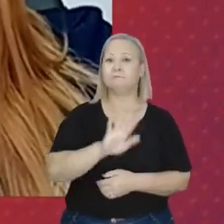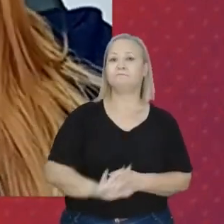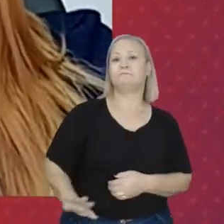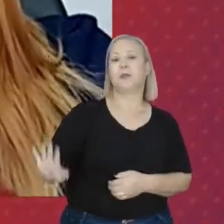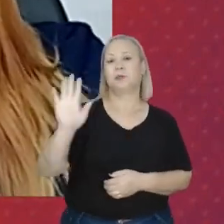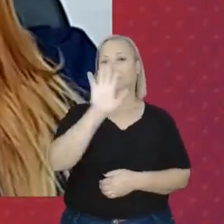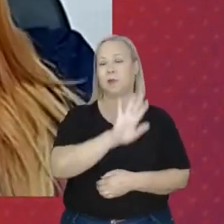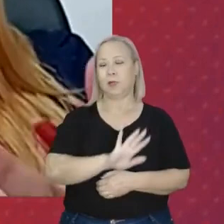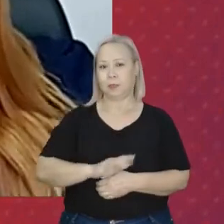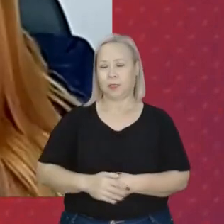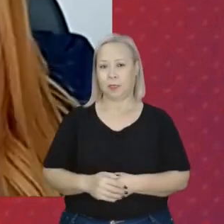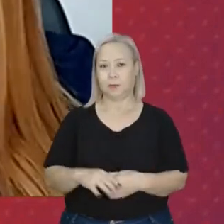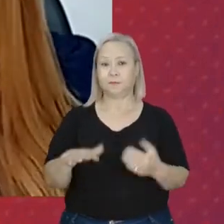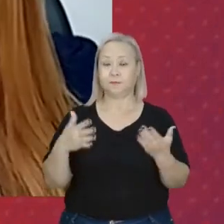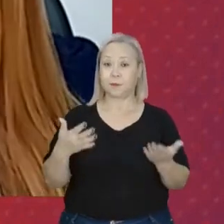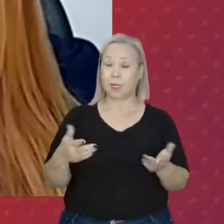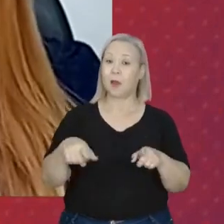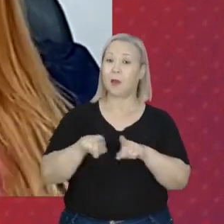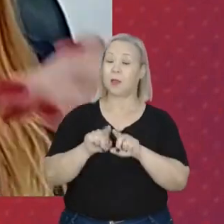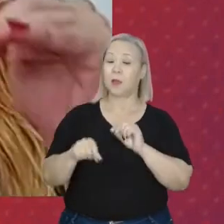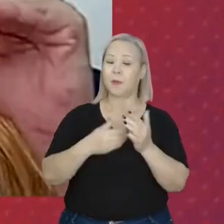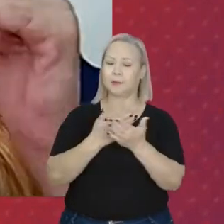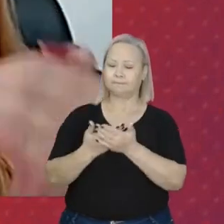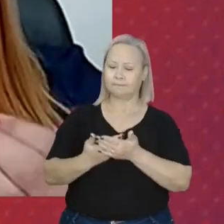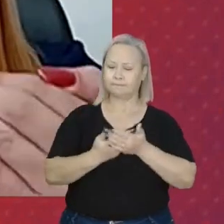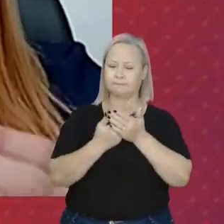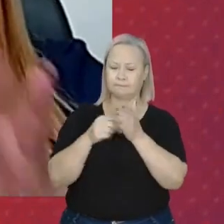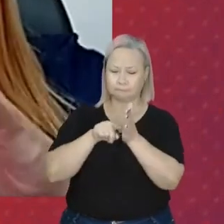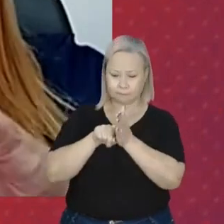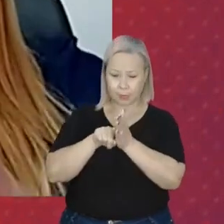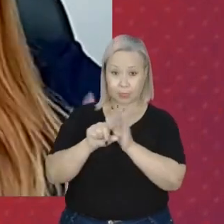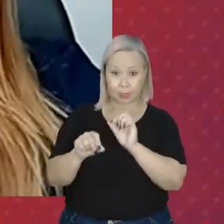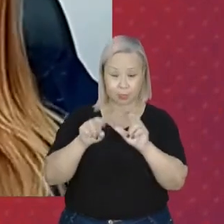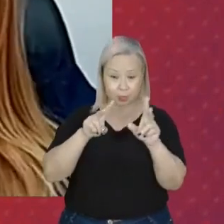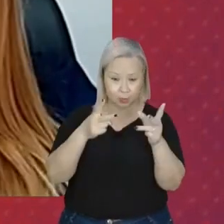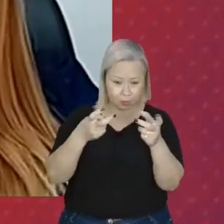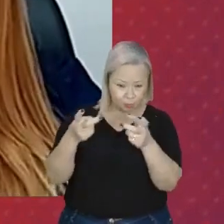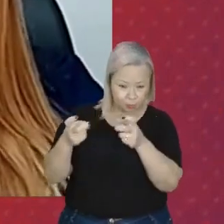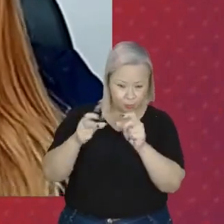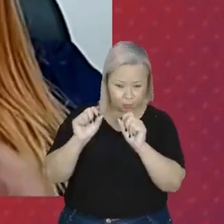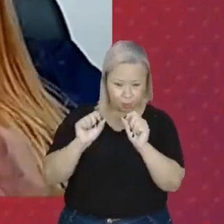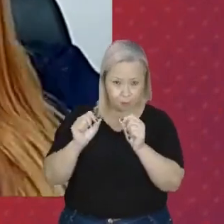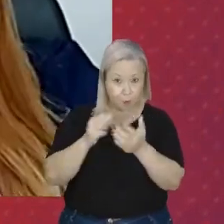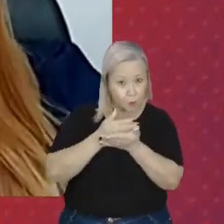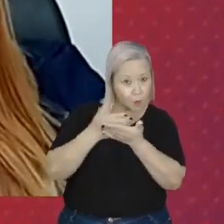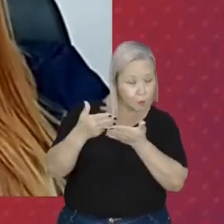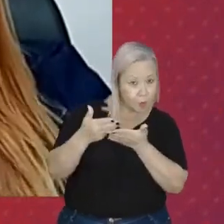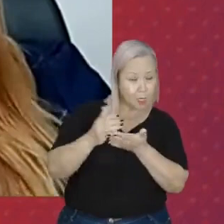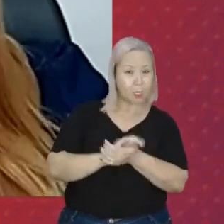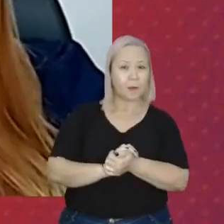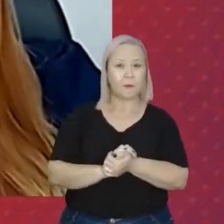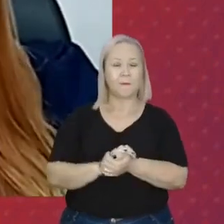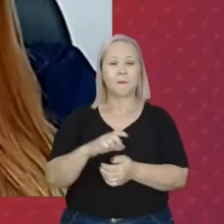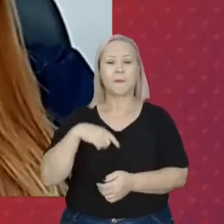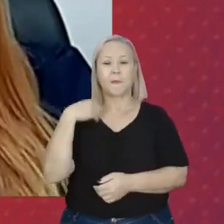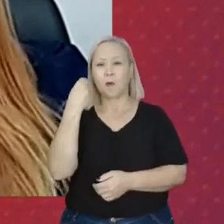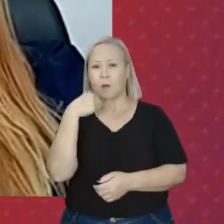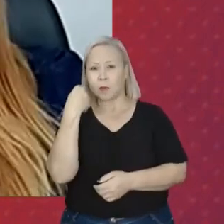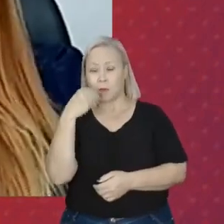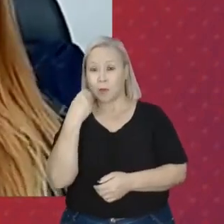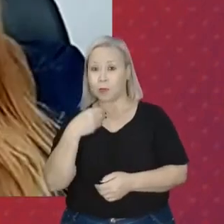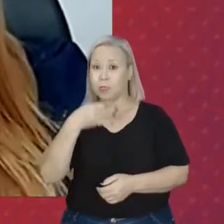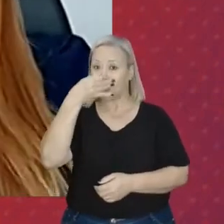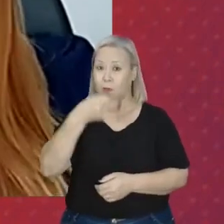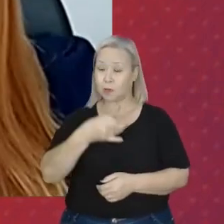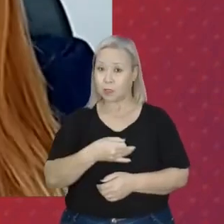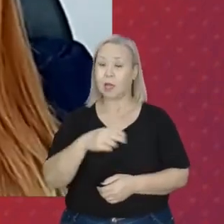nacionalizada. Então, a gente também está estudando isso, mas a gente olha para isso como ponto de partida. Se tem uma experiência que deu certo